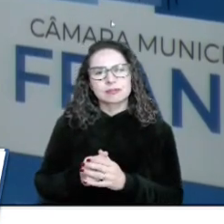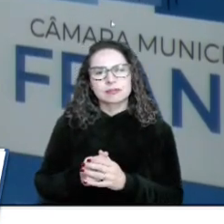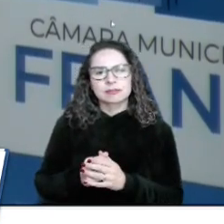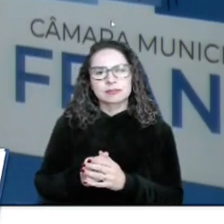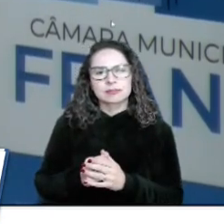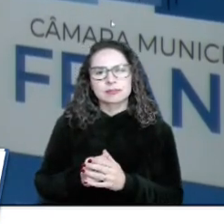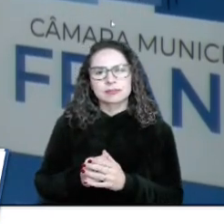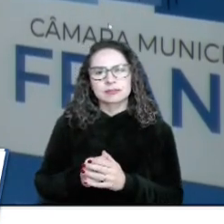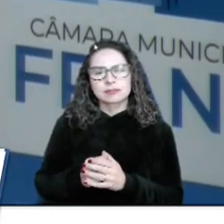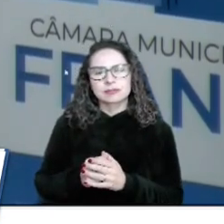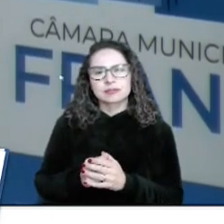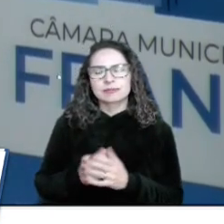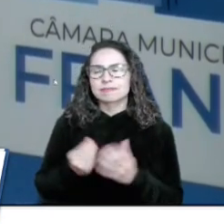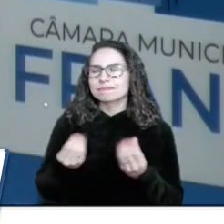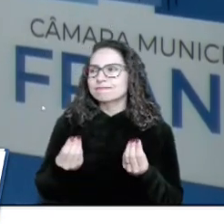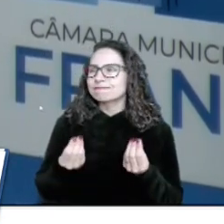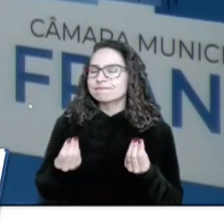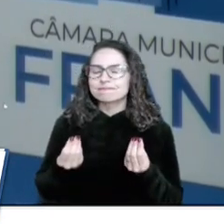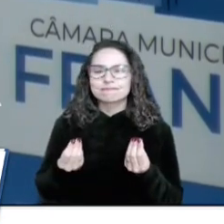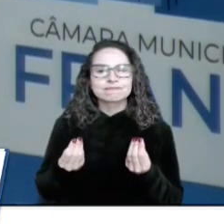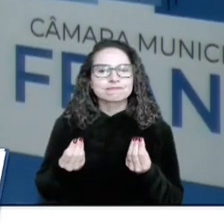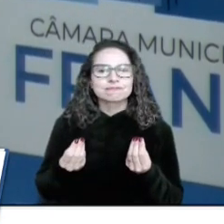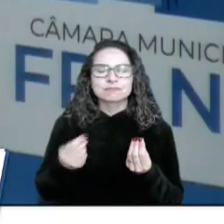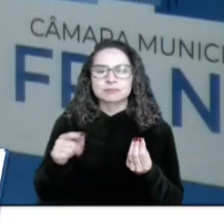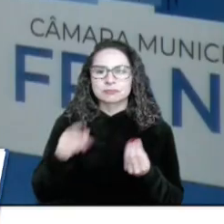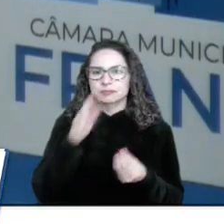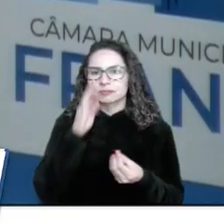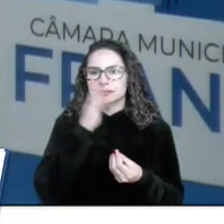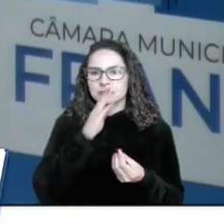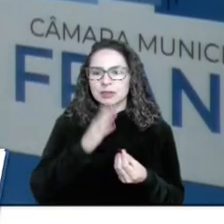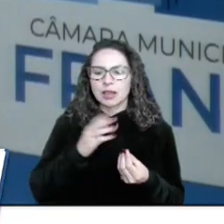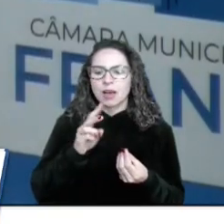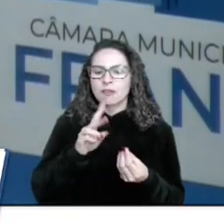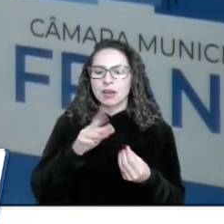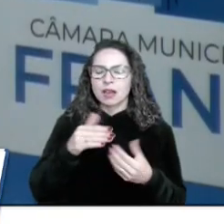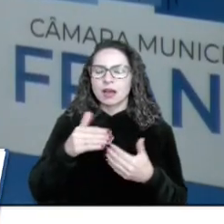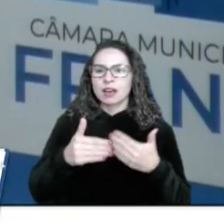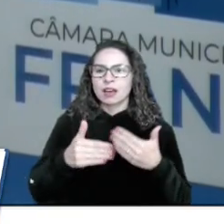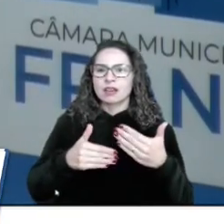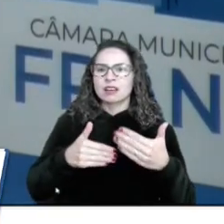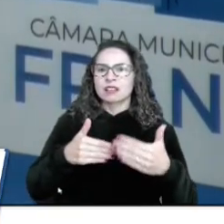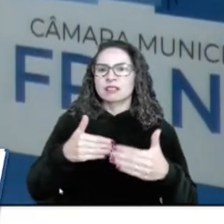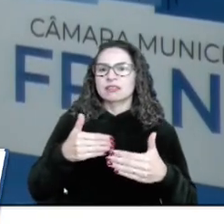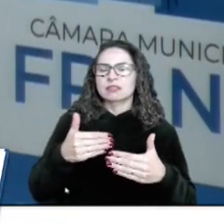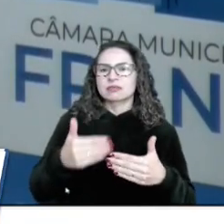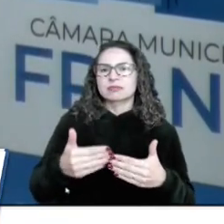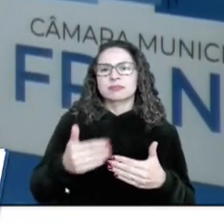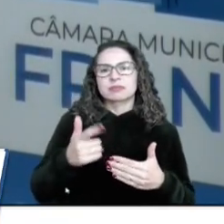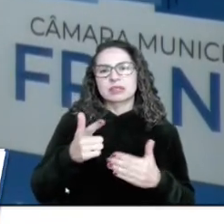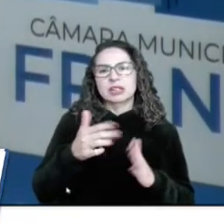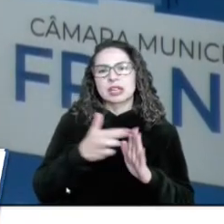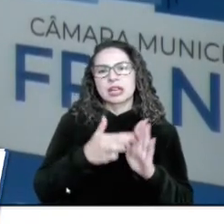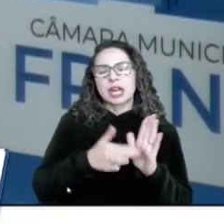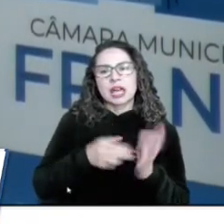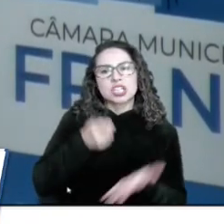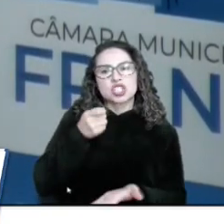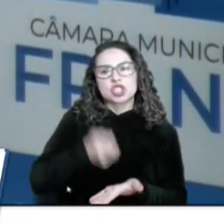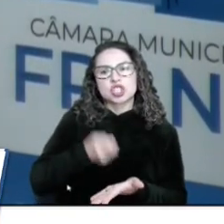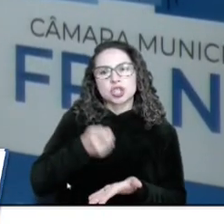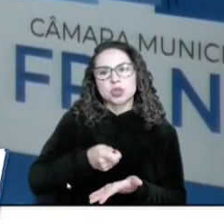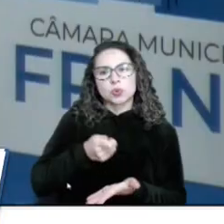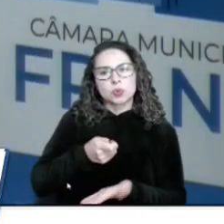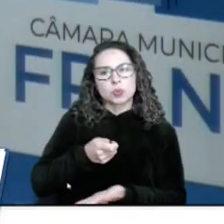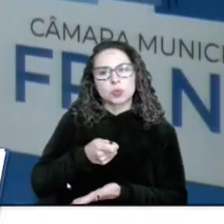Não tem como. O nosso país está caminhando a passos largos para um regime ditatorial.